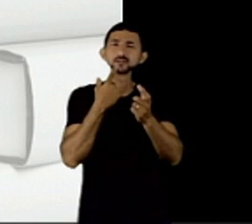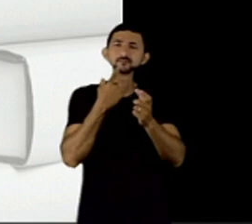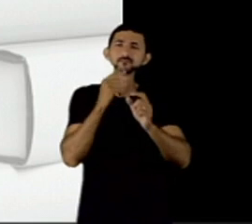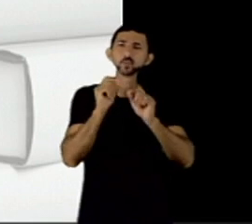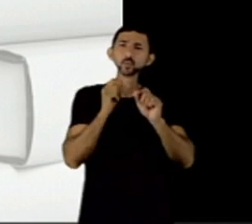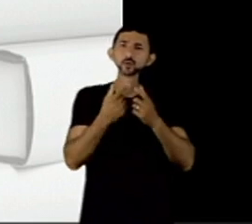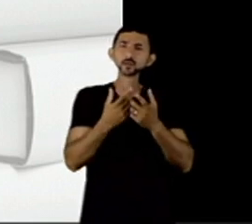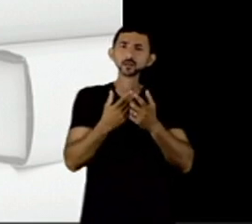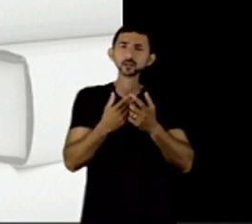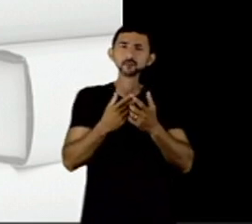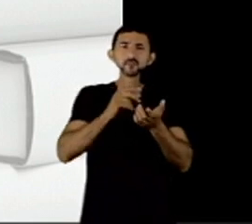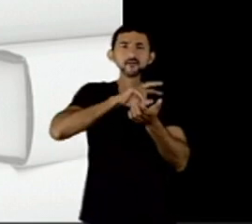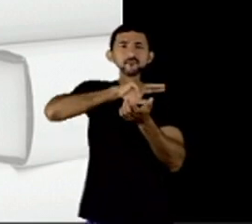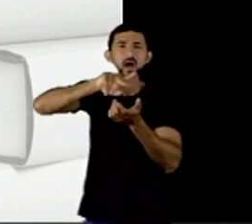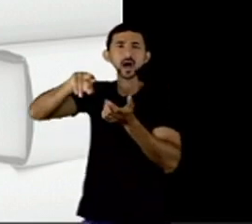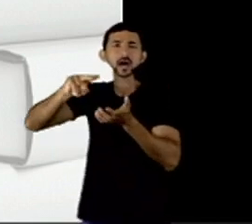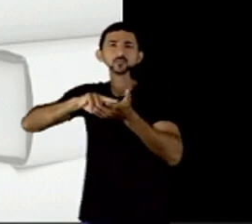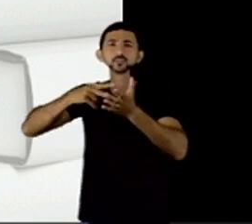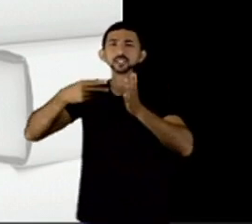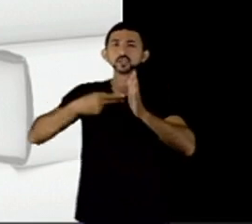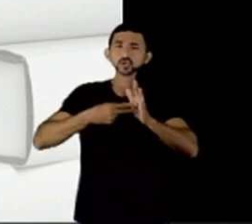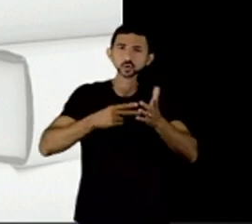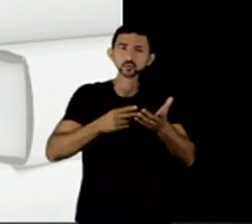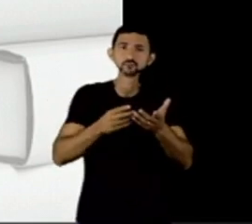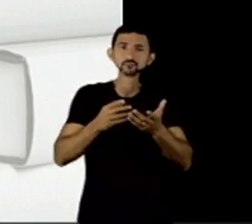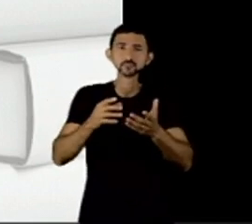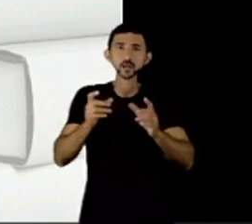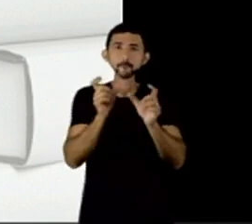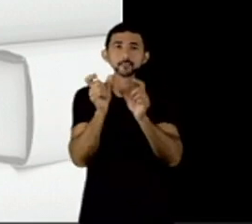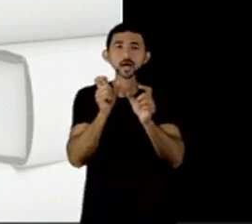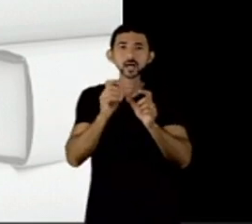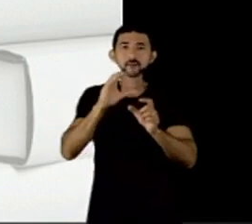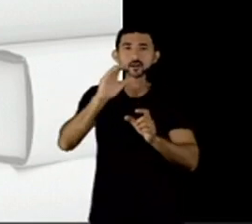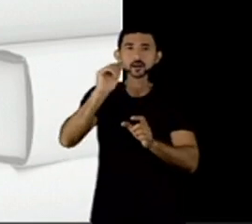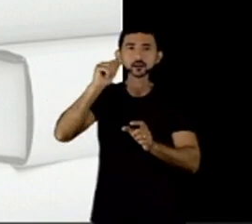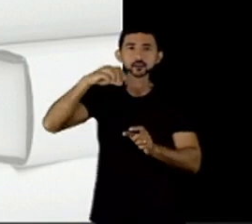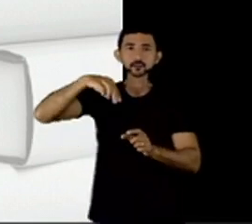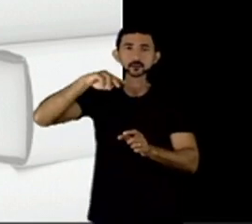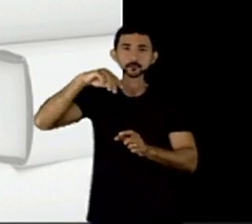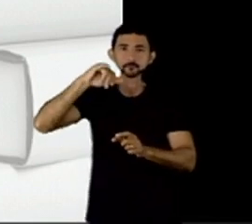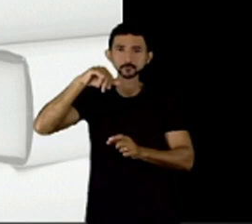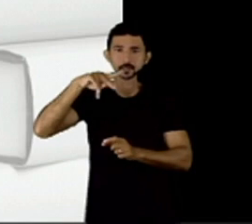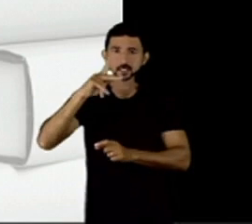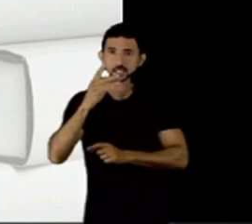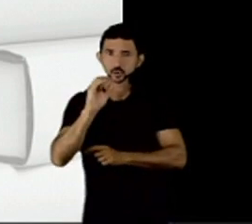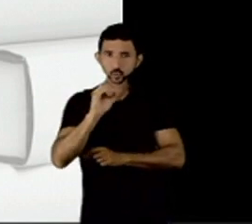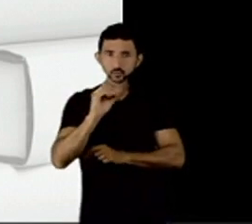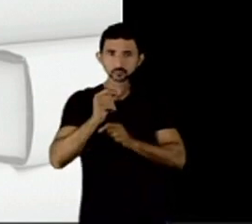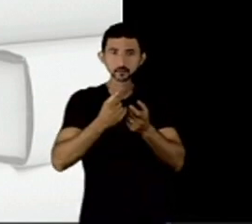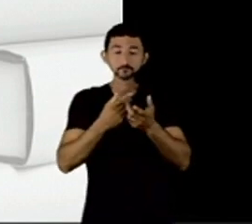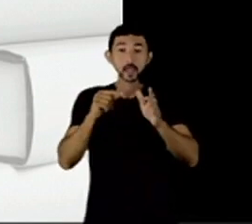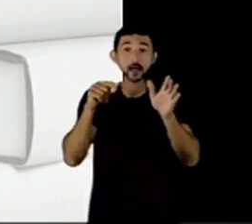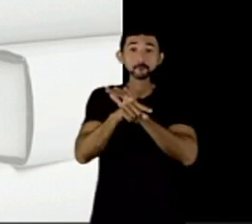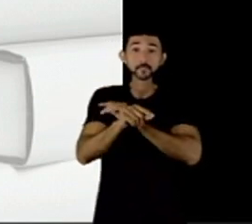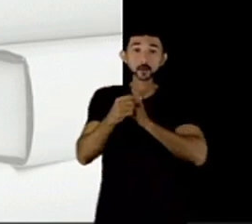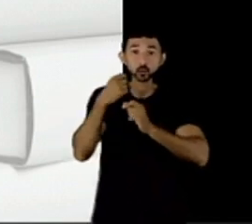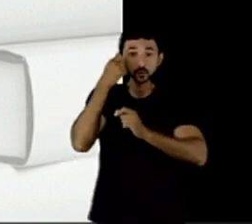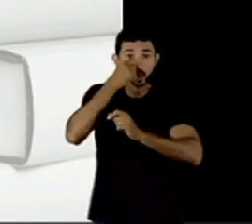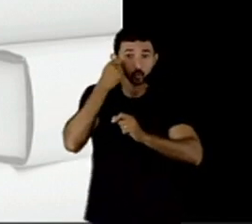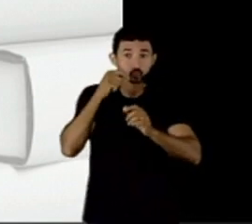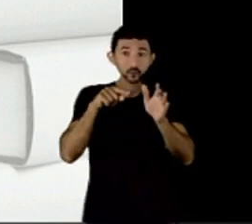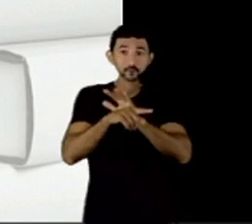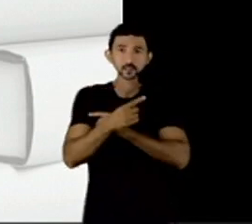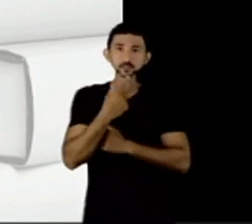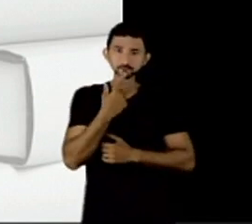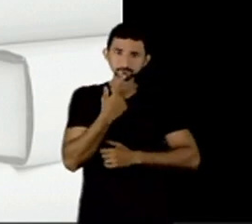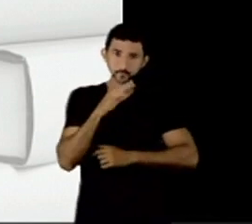pensamos em um monte de sentidos que a palavra caminhos pode ter. E olha a perguntinha que o autor do texto